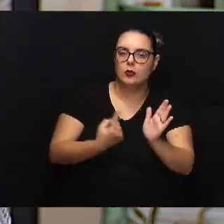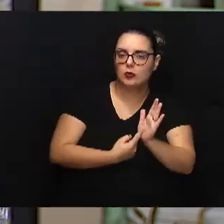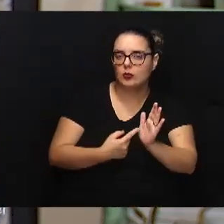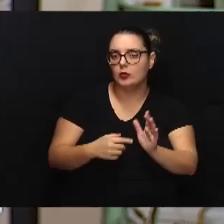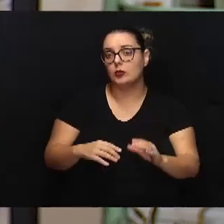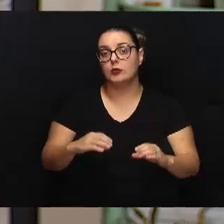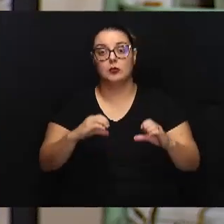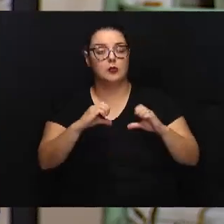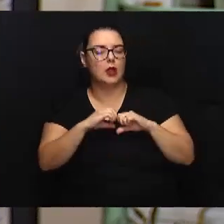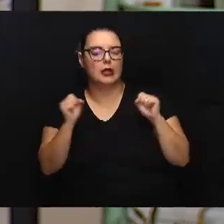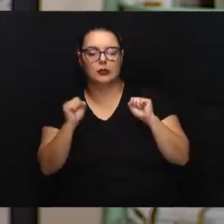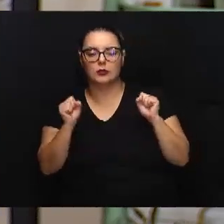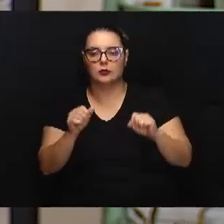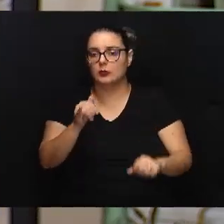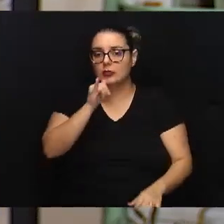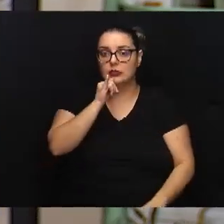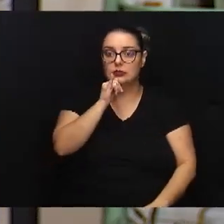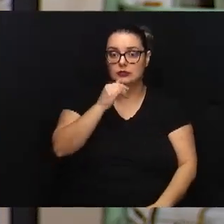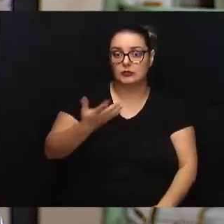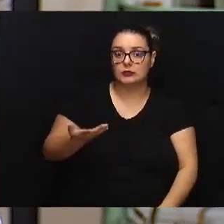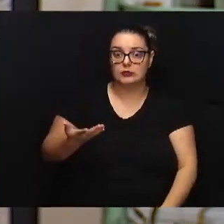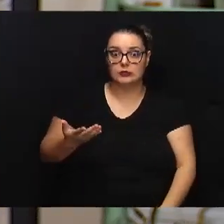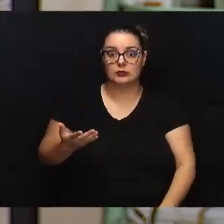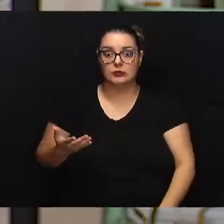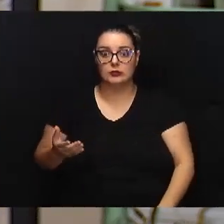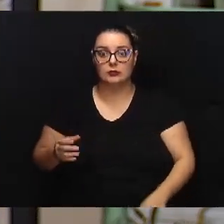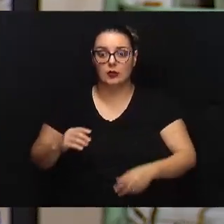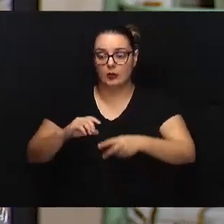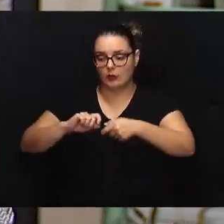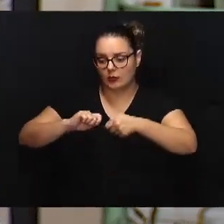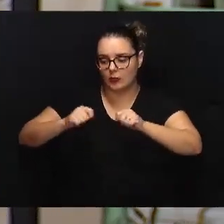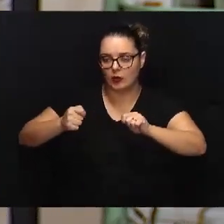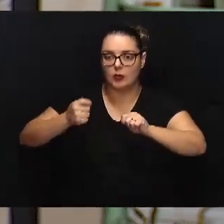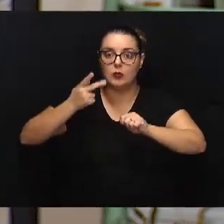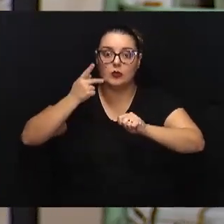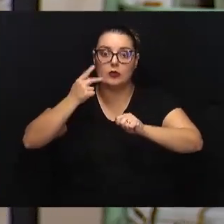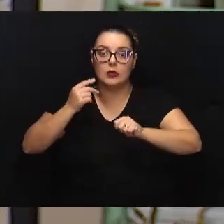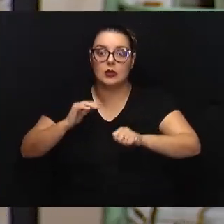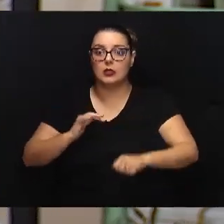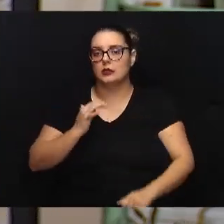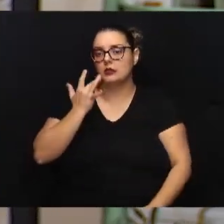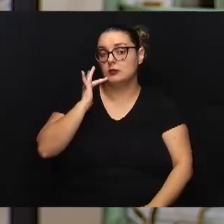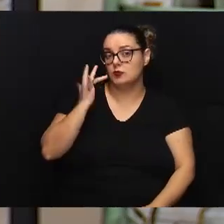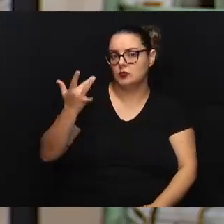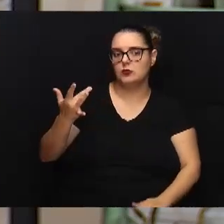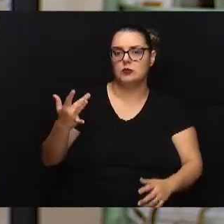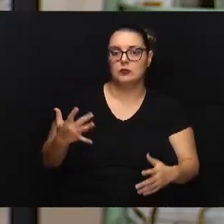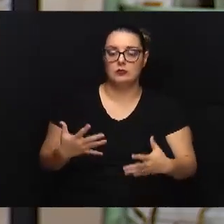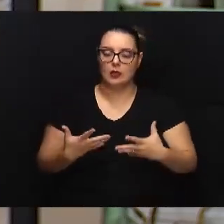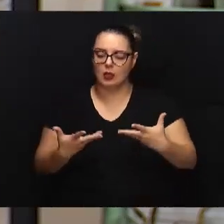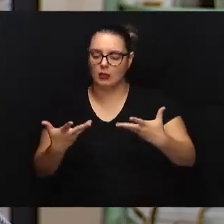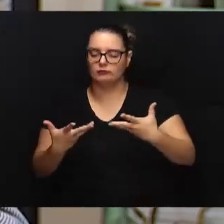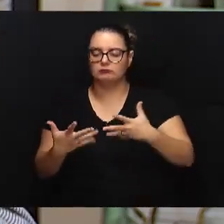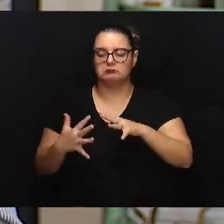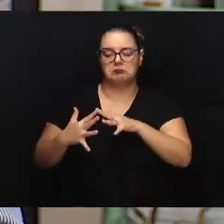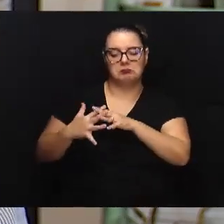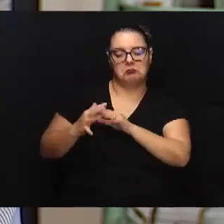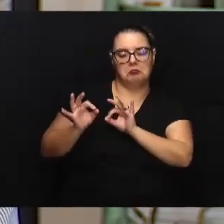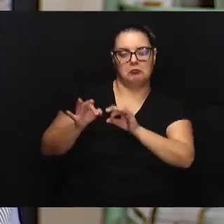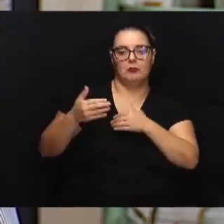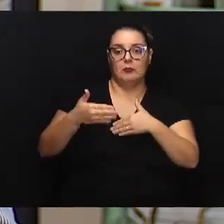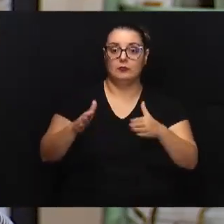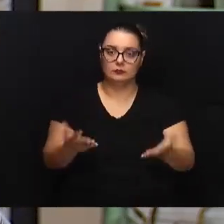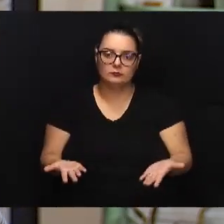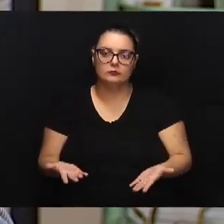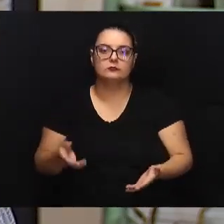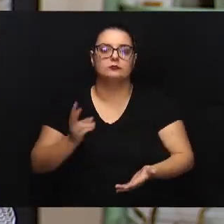por exemplo, um determinado bombom que é dourado, que ele vai trazer um luxo, um requinte para aquela caixa, então eu sempre